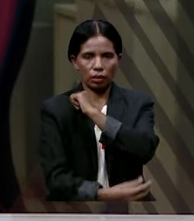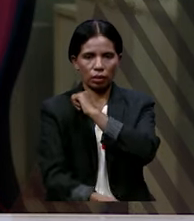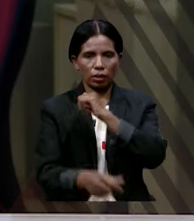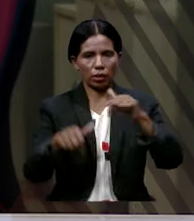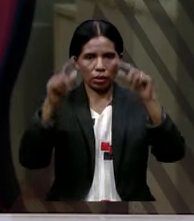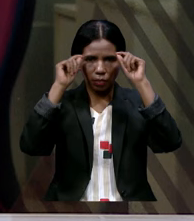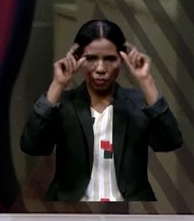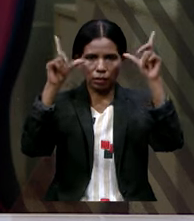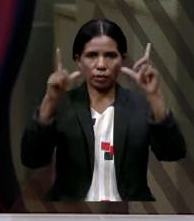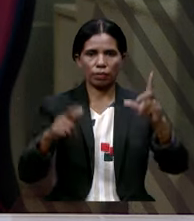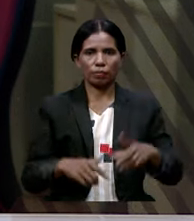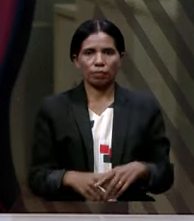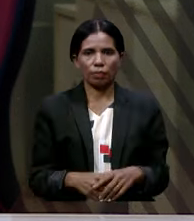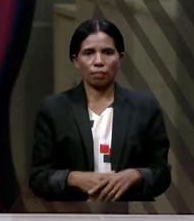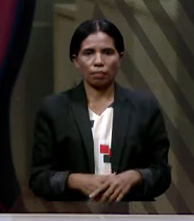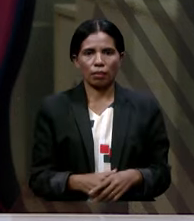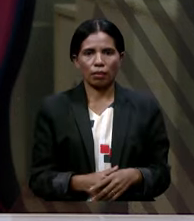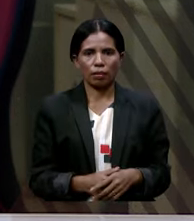Timor-Leste.